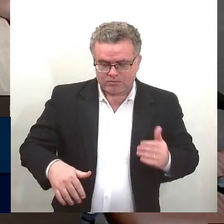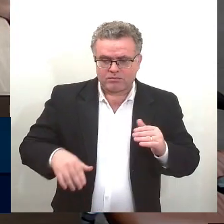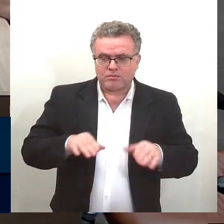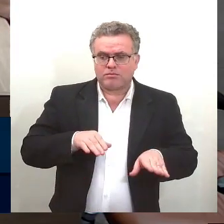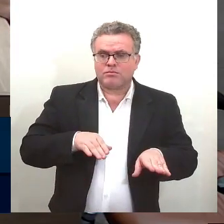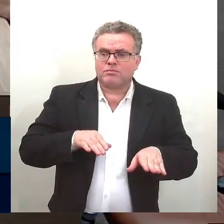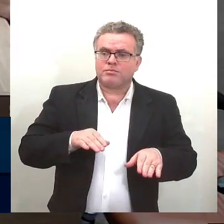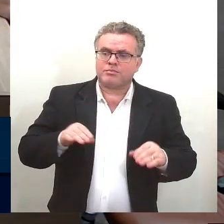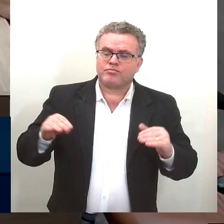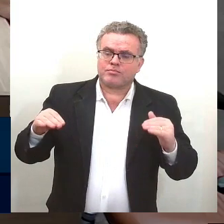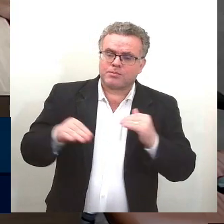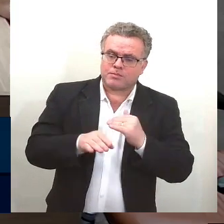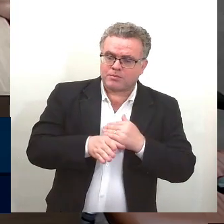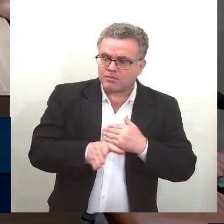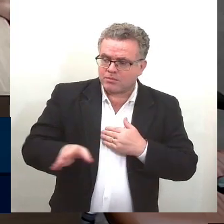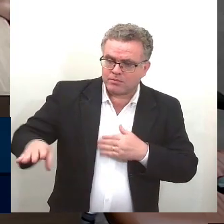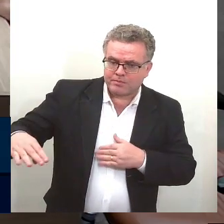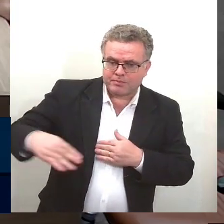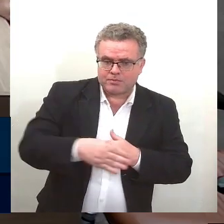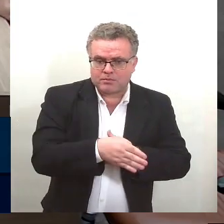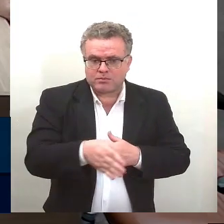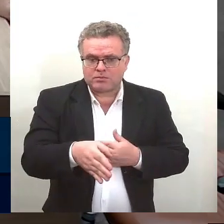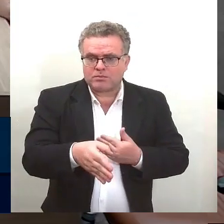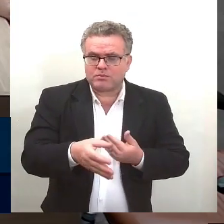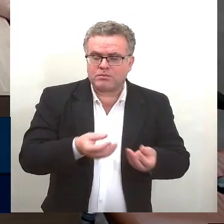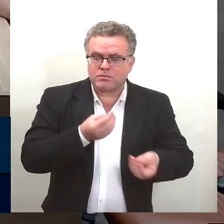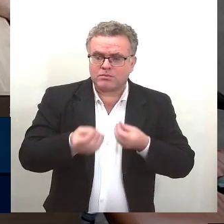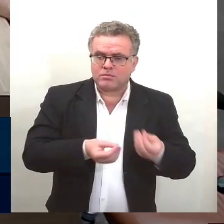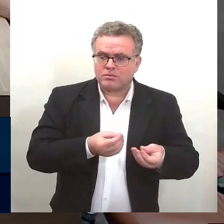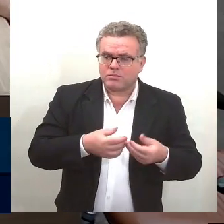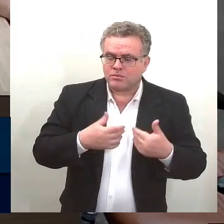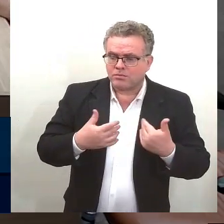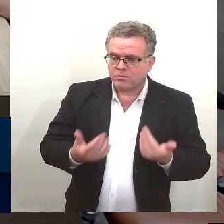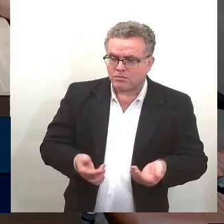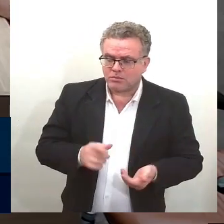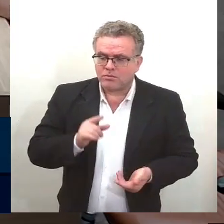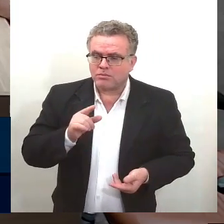senhora também como é que está essa tramitação dessa operação.